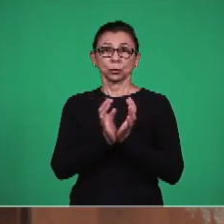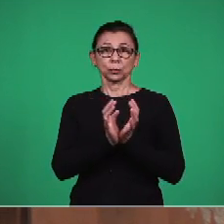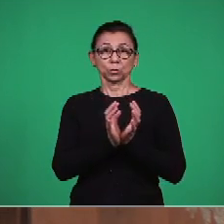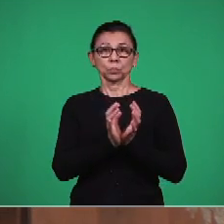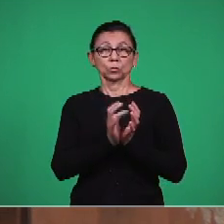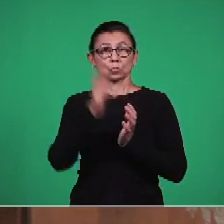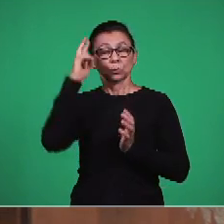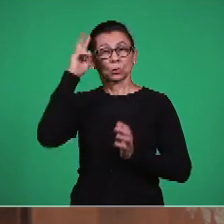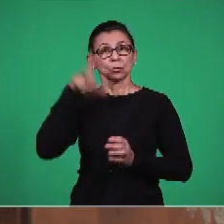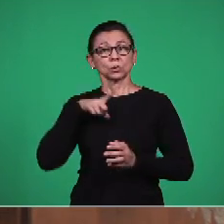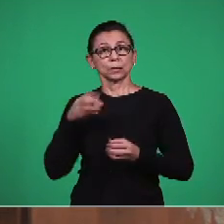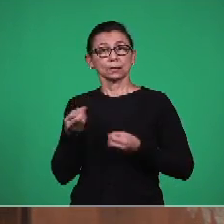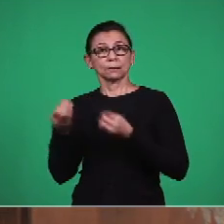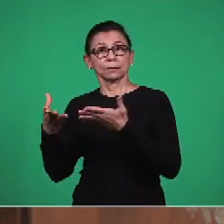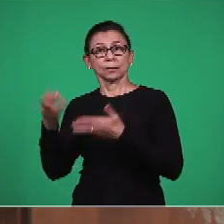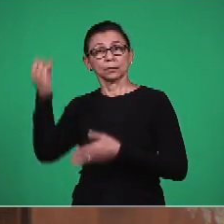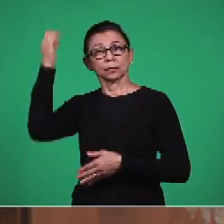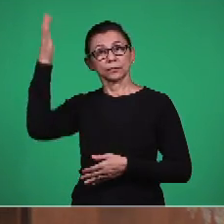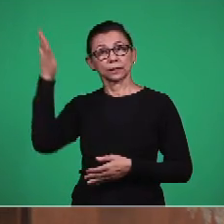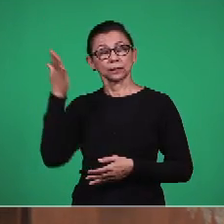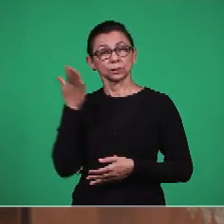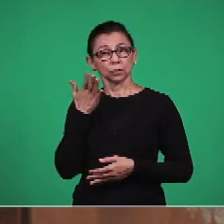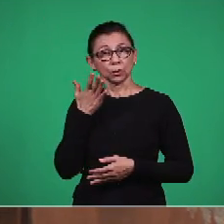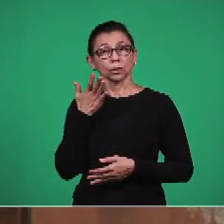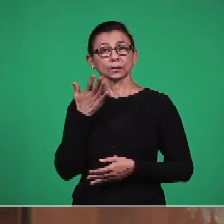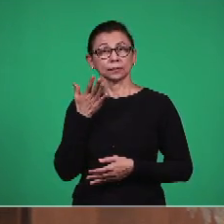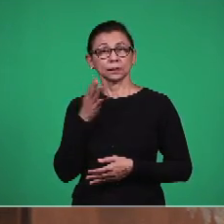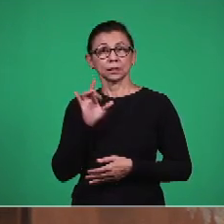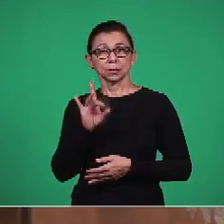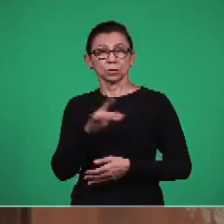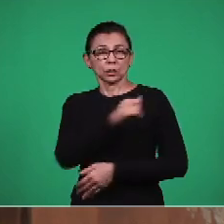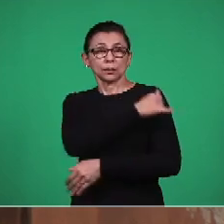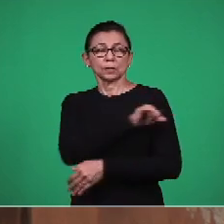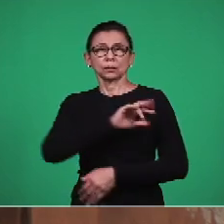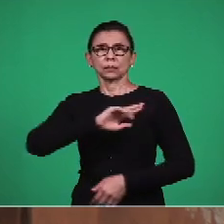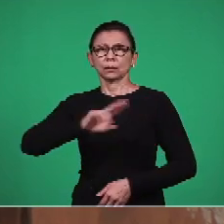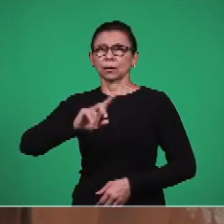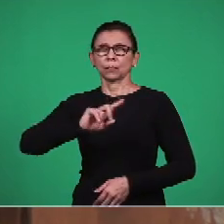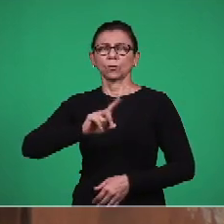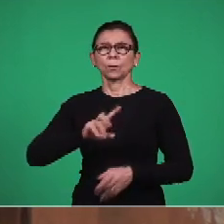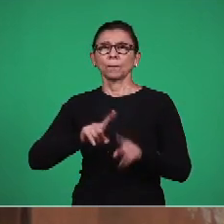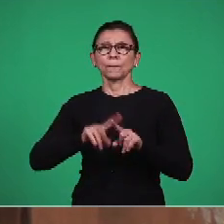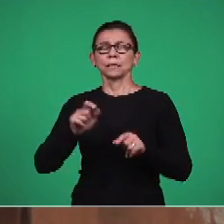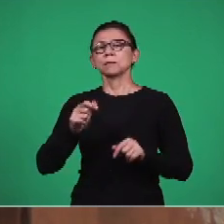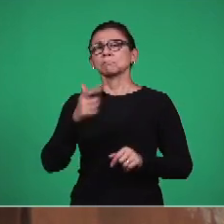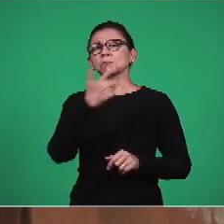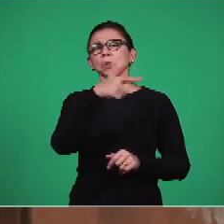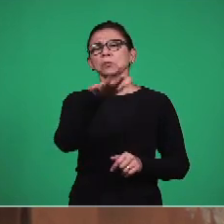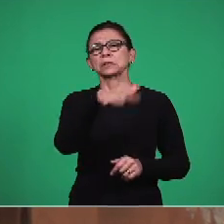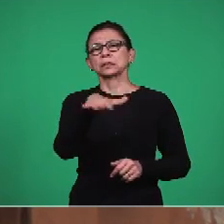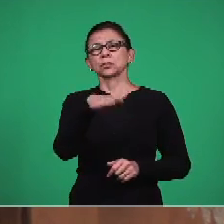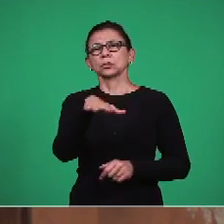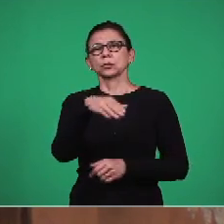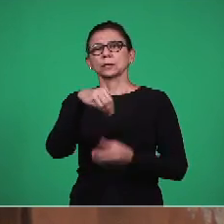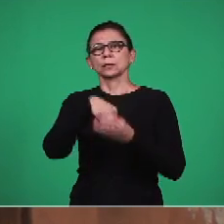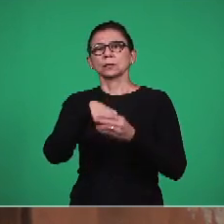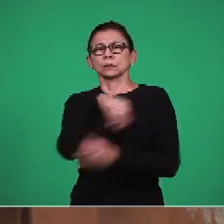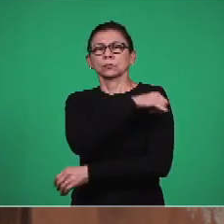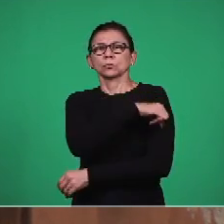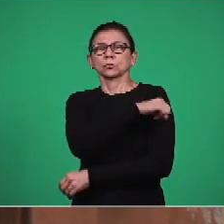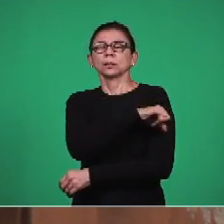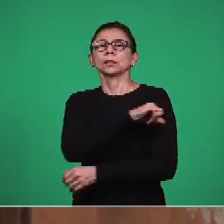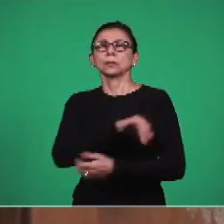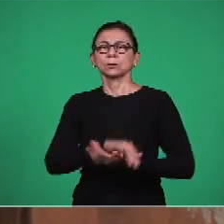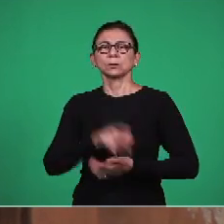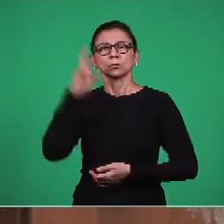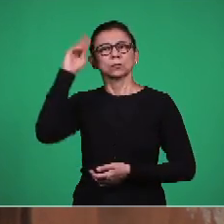não somente a eles aqui do Rio de Janeiro, a essa parte do Rio de Janeiro, nós temos também outras partes do Rio de Janeiro. Temos a ressaltar